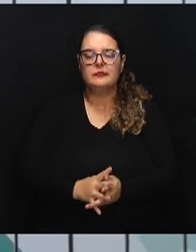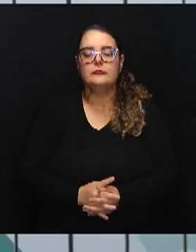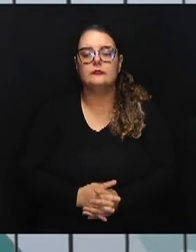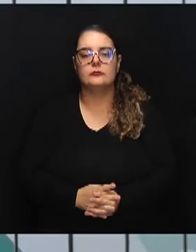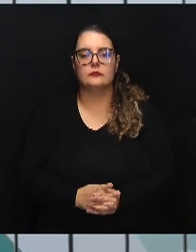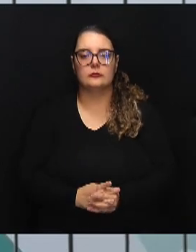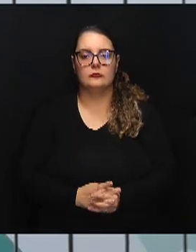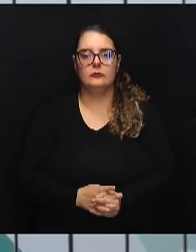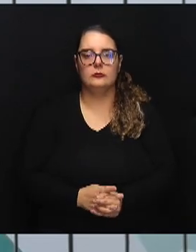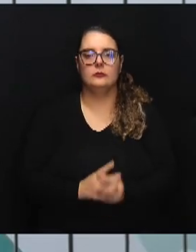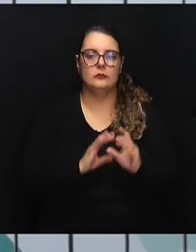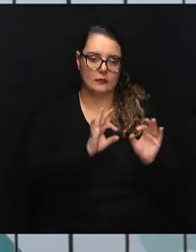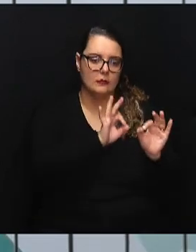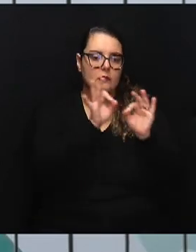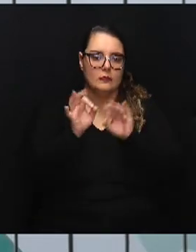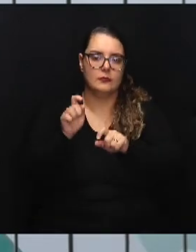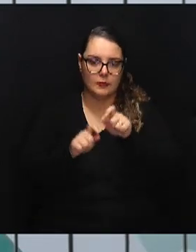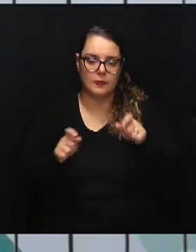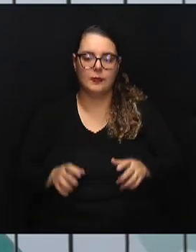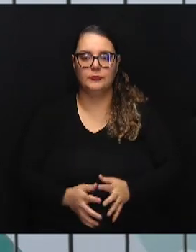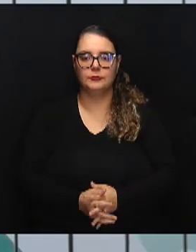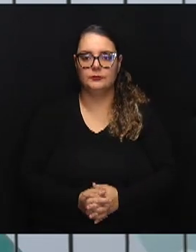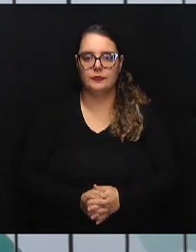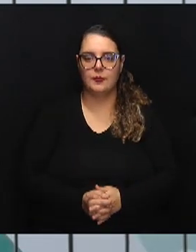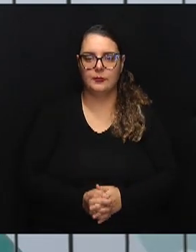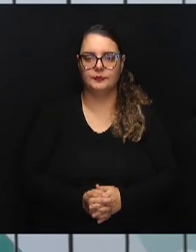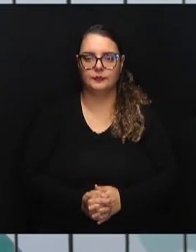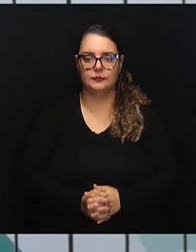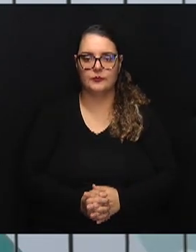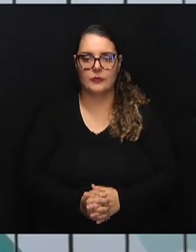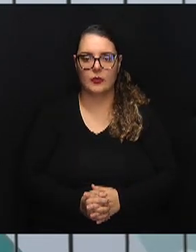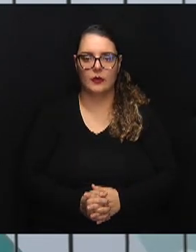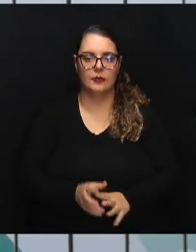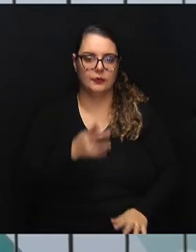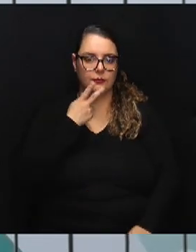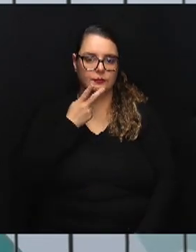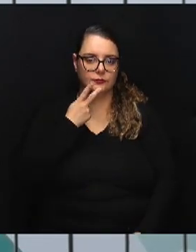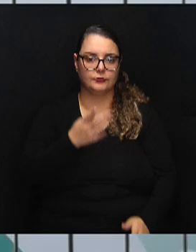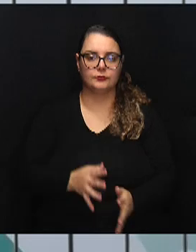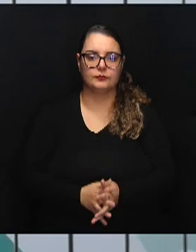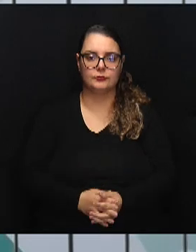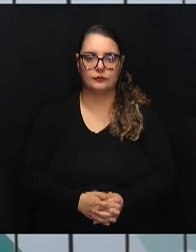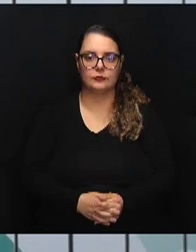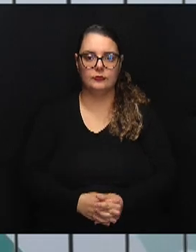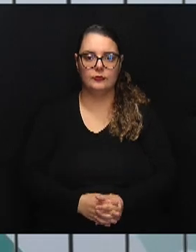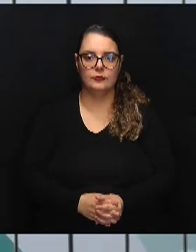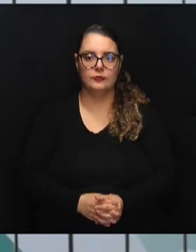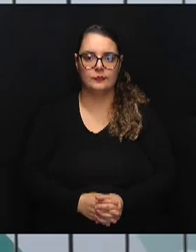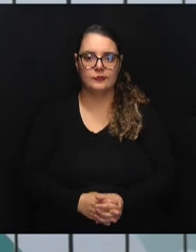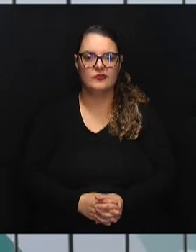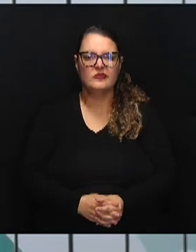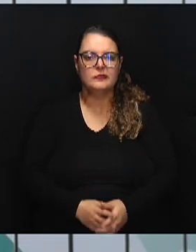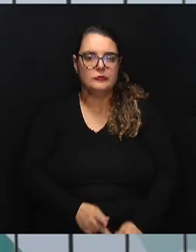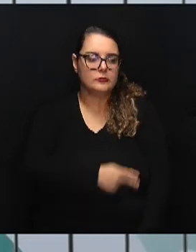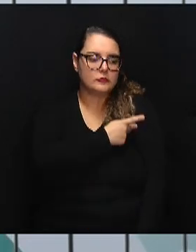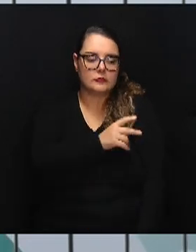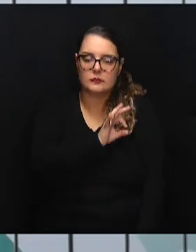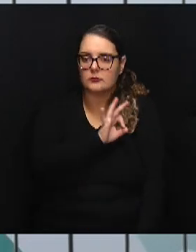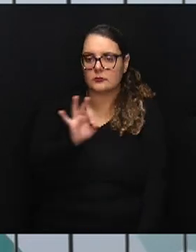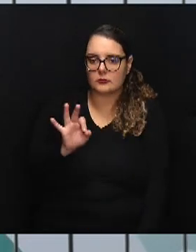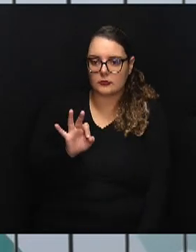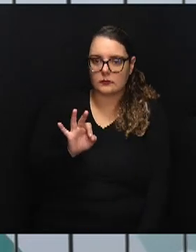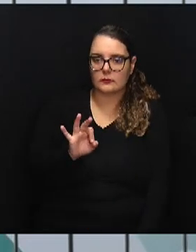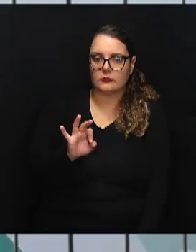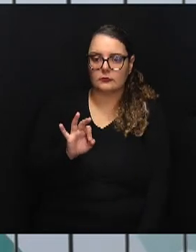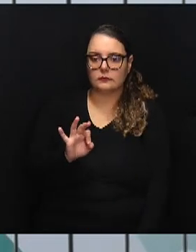gente acompanha as pessoas, né, que algumas comentam que geralmente a pressão está ok, de repente